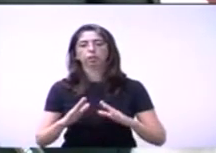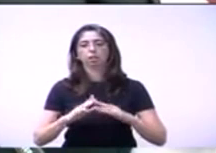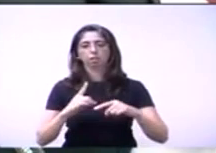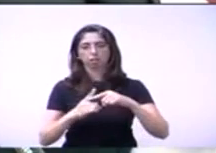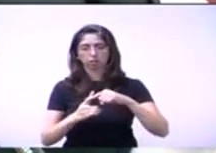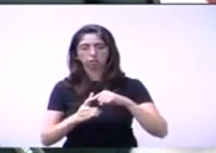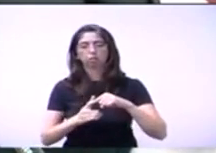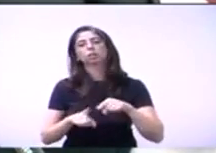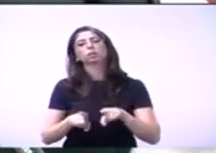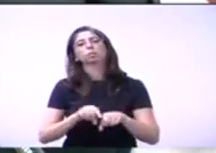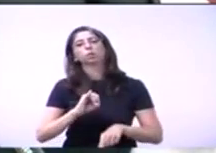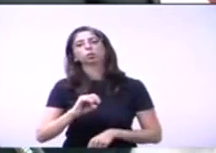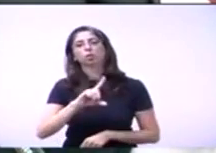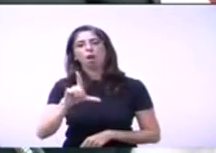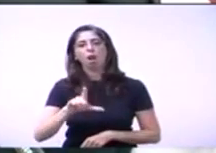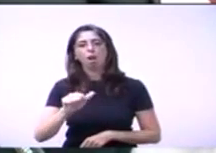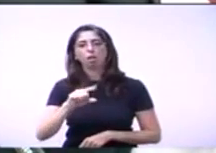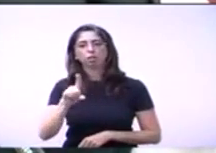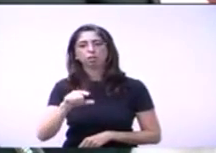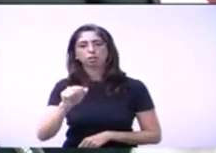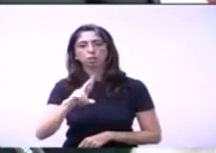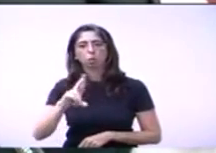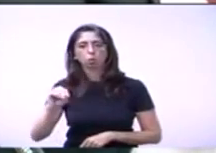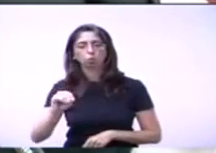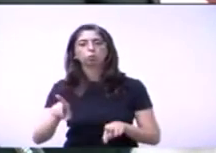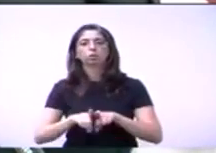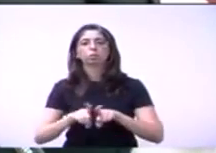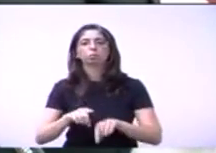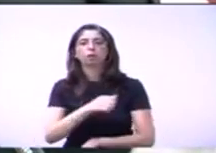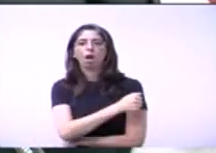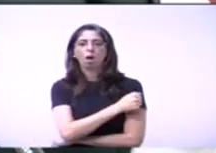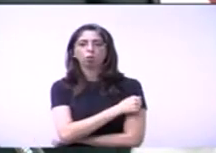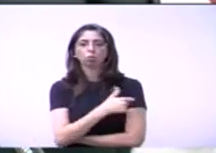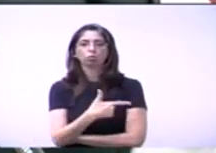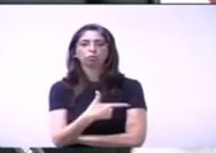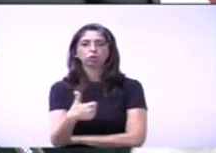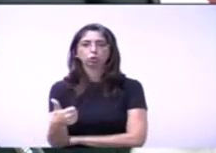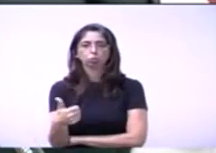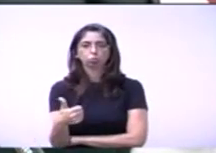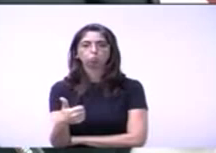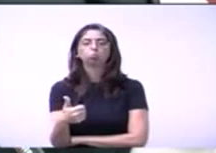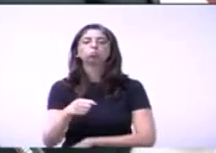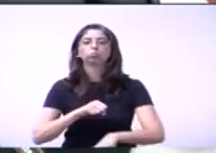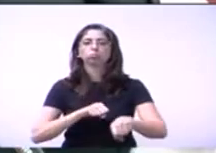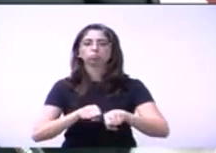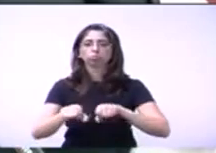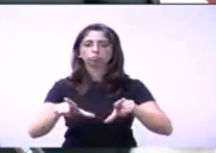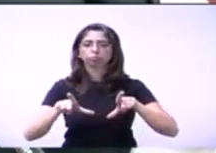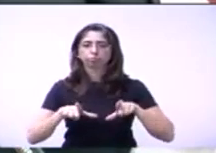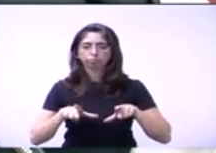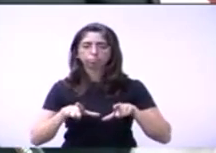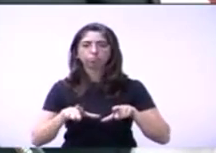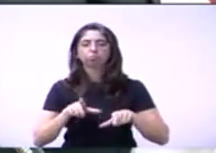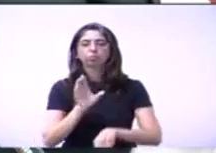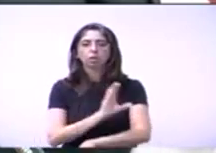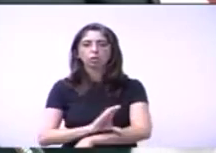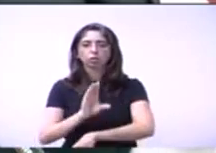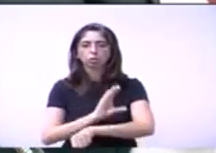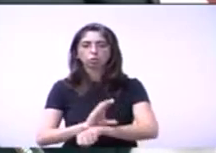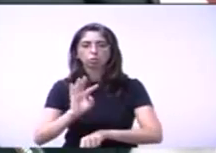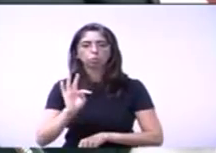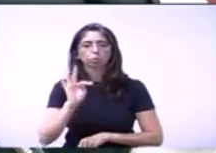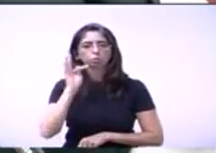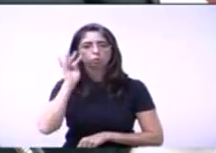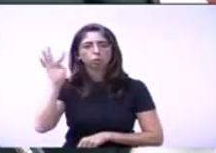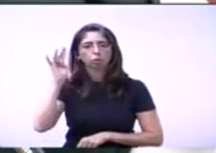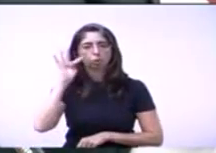Ferreira Filho, e a todos os 21 formandos do curso de Teologia. Assim também estendo